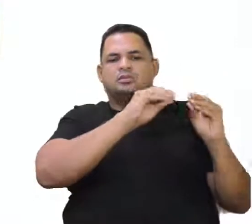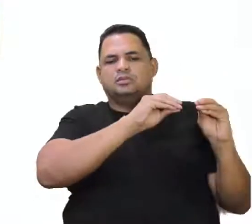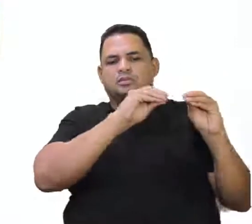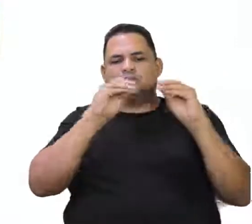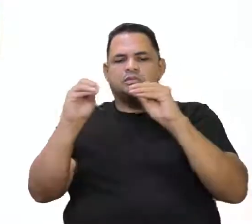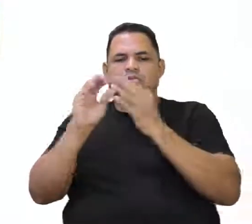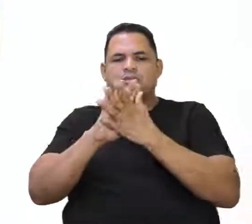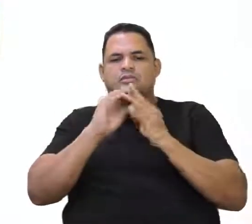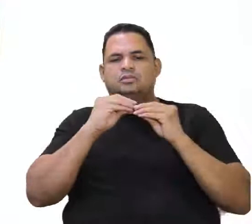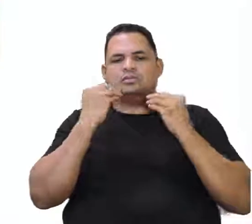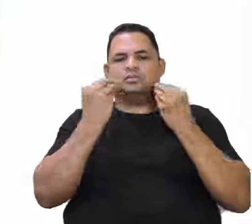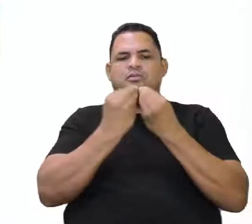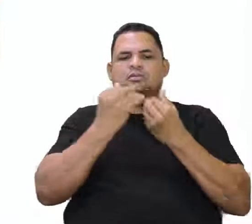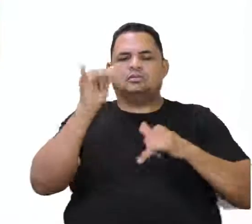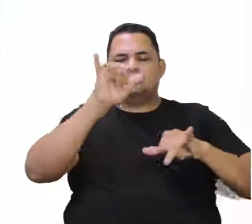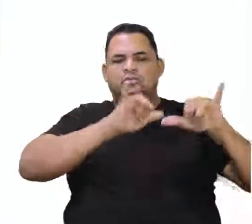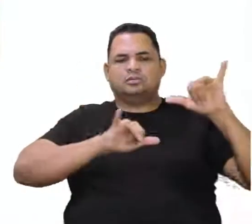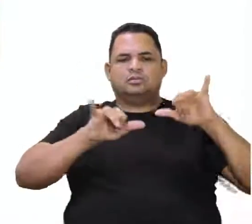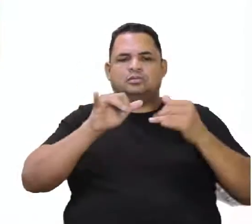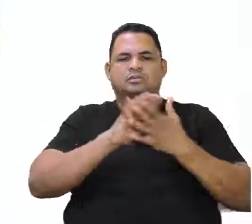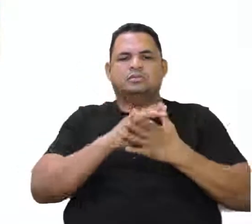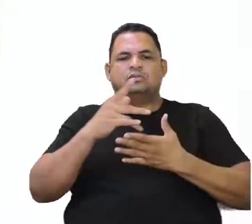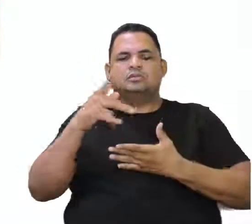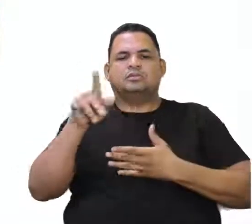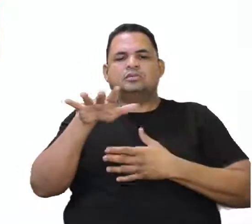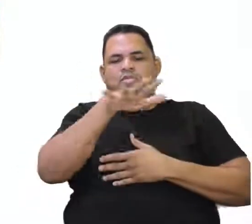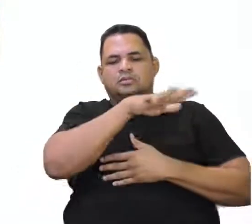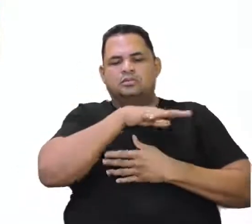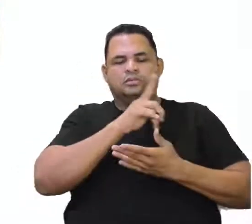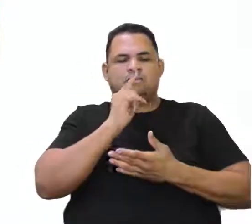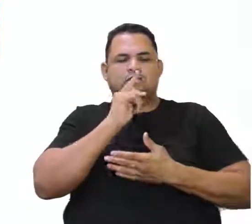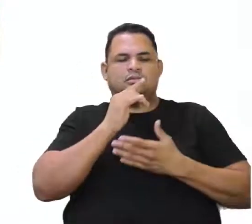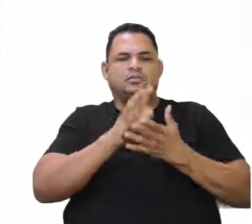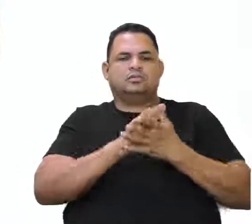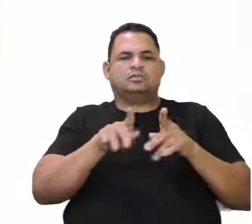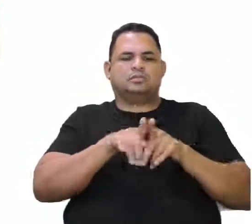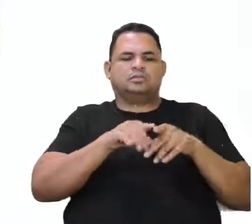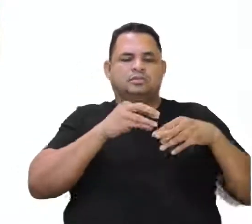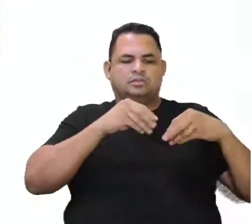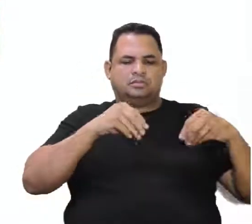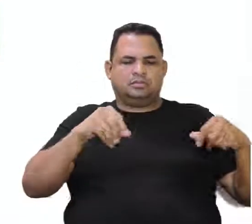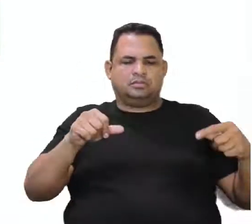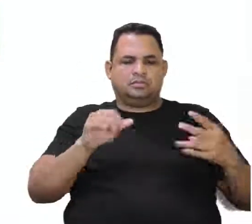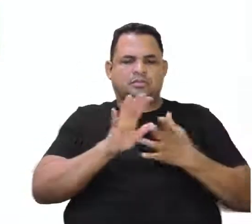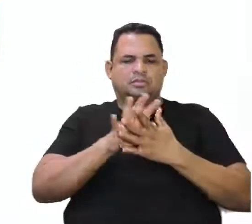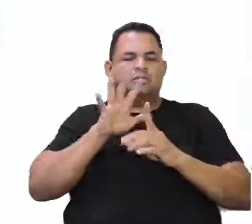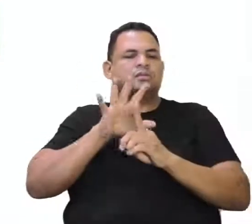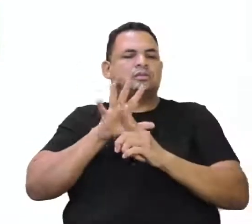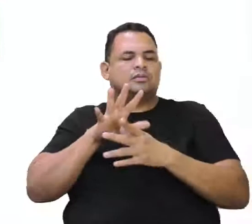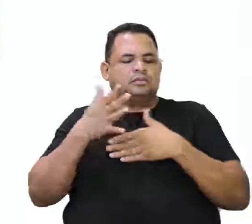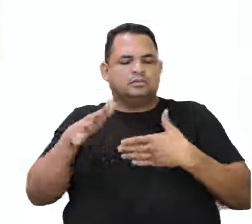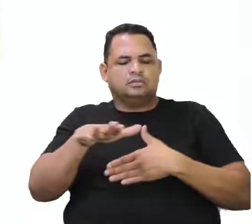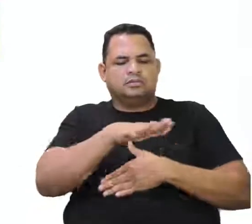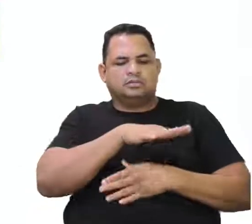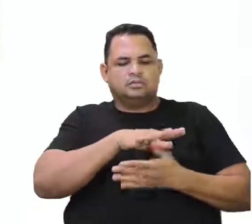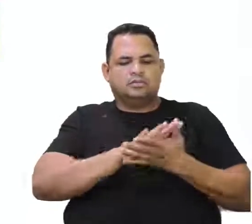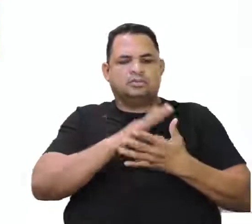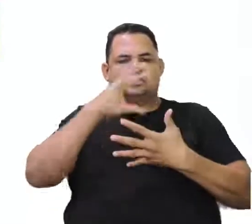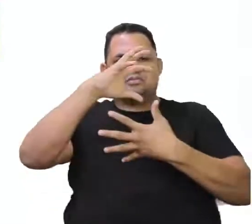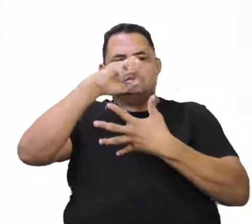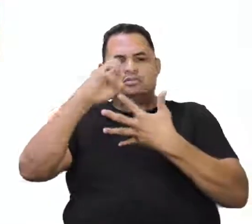transportar essas substâncias químicas para tanto o ambiente aquático quanto para o solo. Vai afetar, professora, as